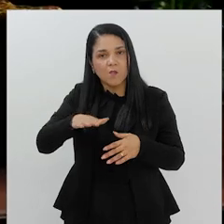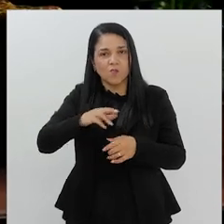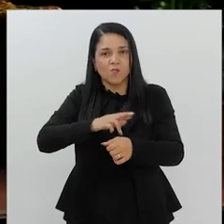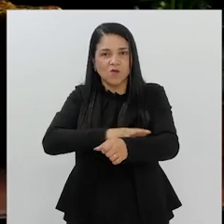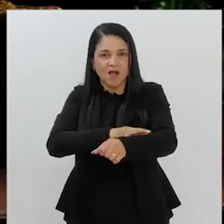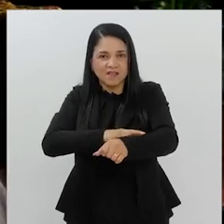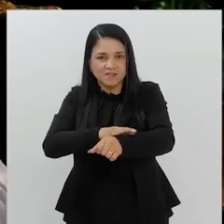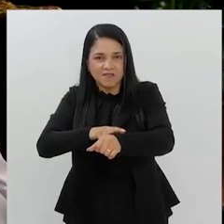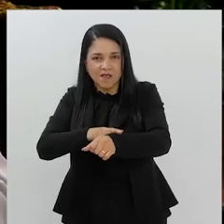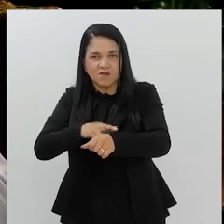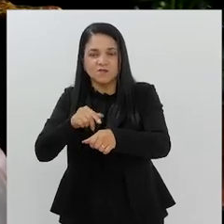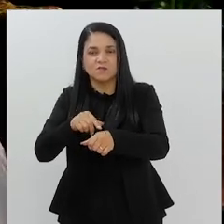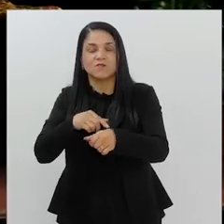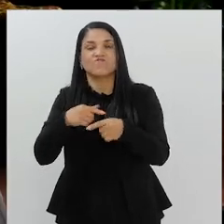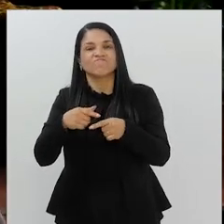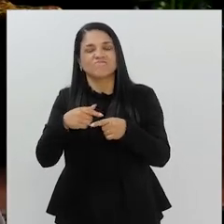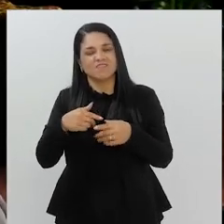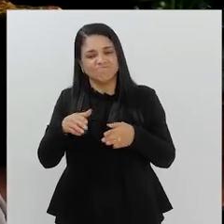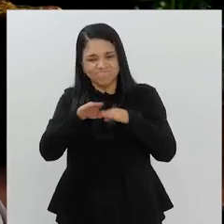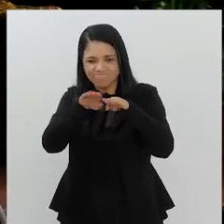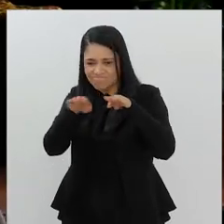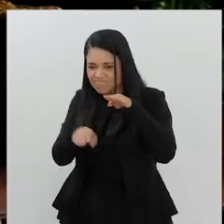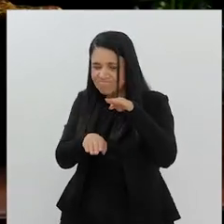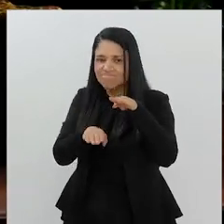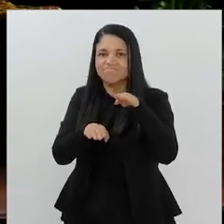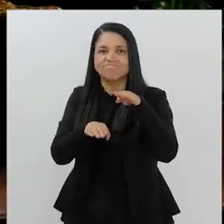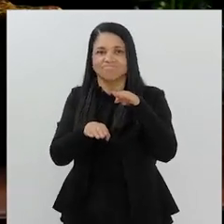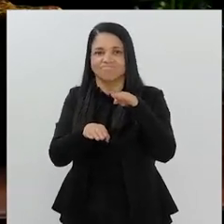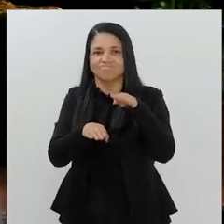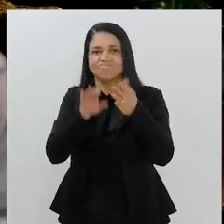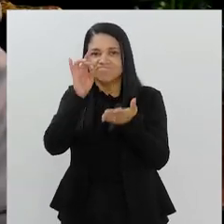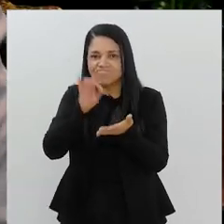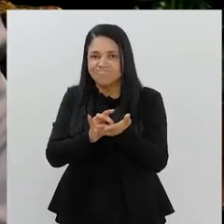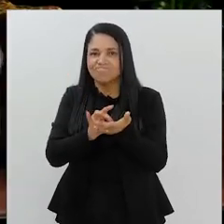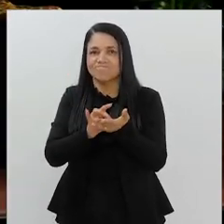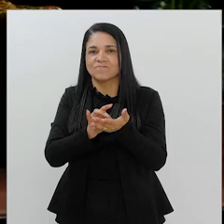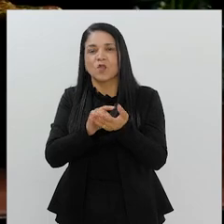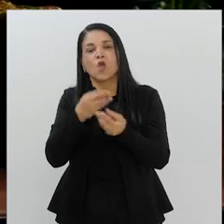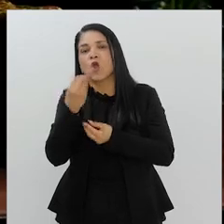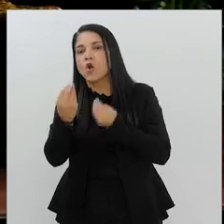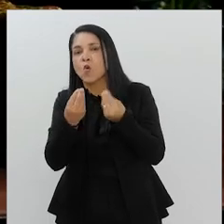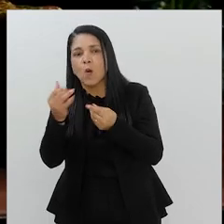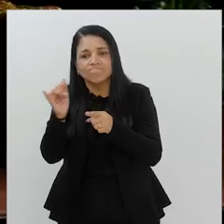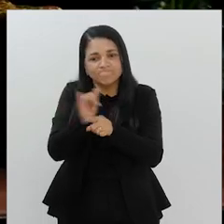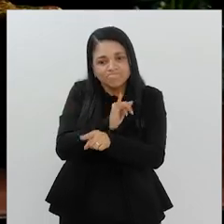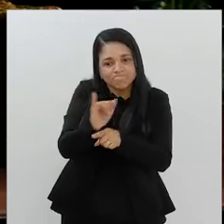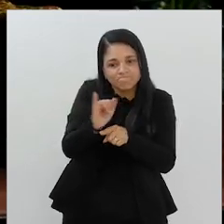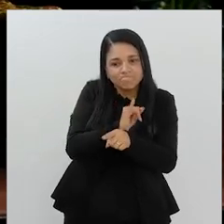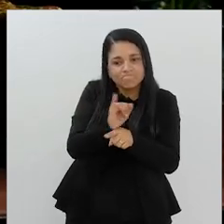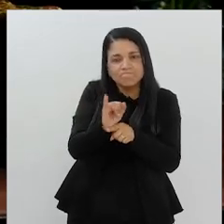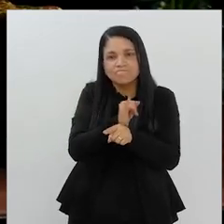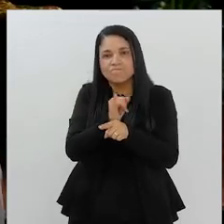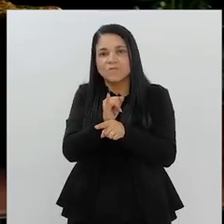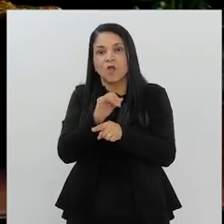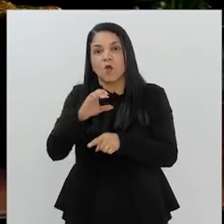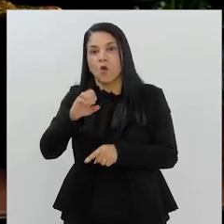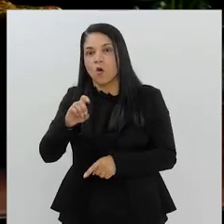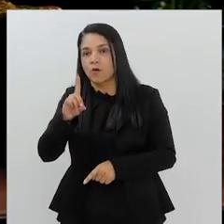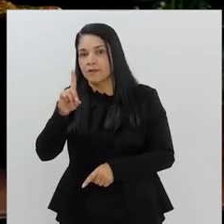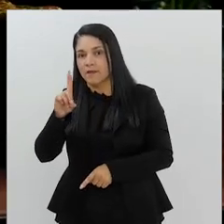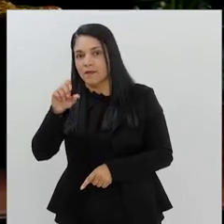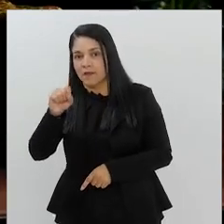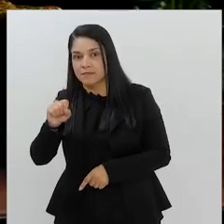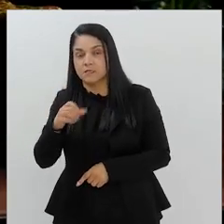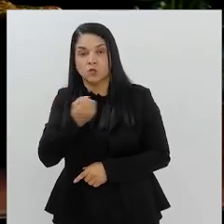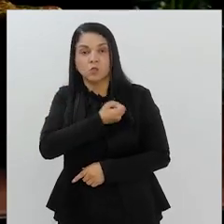racial a gente vai ver que essa desigualdade se aprofunda aunda e enorme Então como trabalhar com esses elementos olhando né a